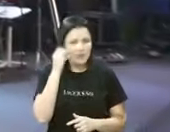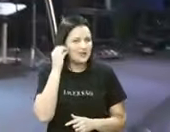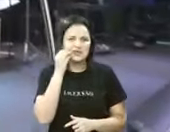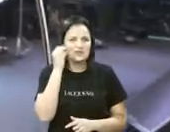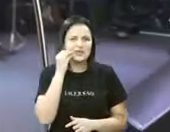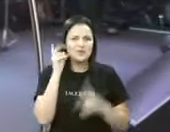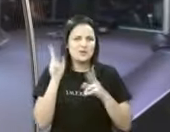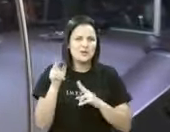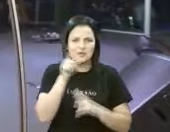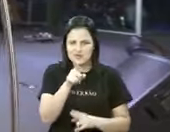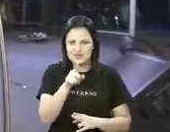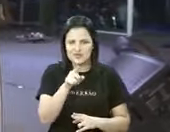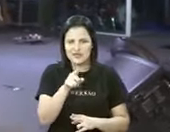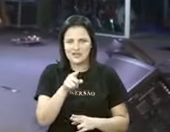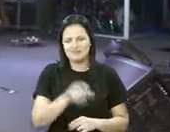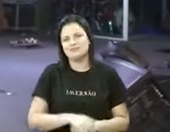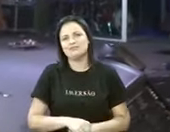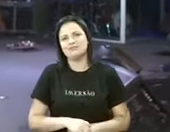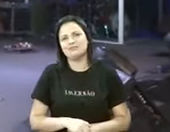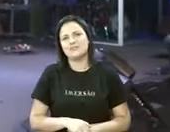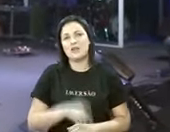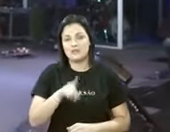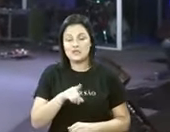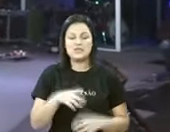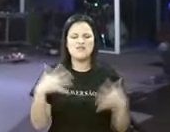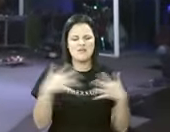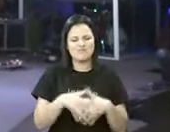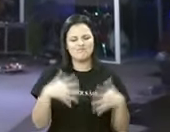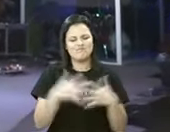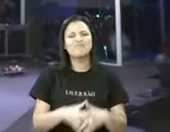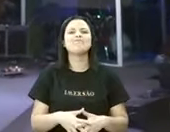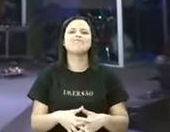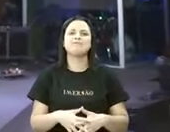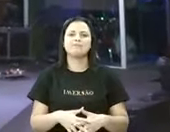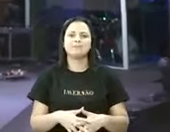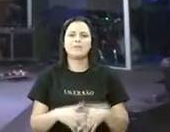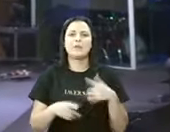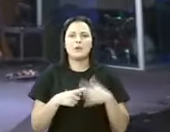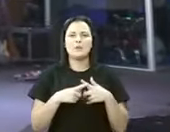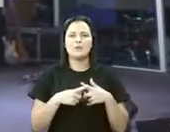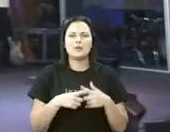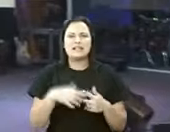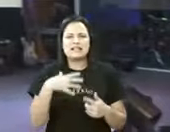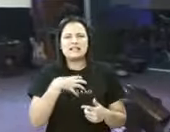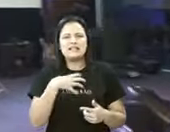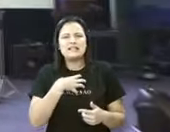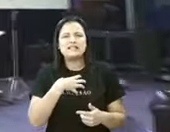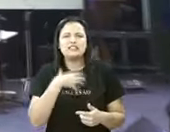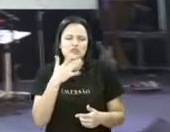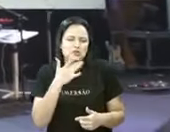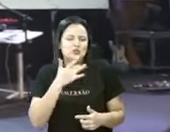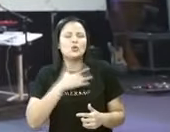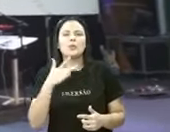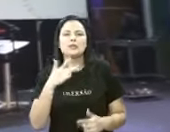Porque se você esperar ser aplaudido, aceito, ovacionado, você vai se frustrar. Porque ser tocado pelo altar é deixar o altar